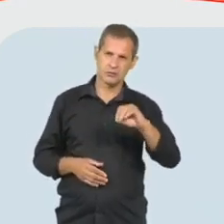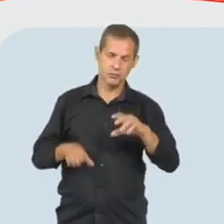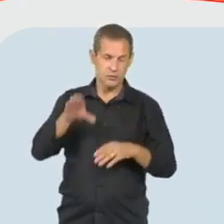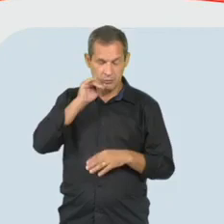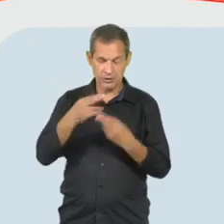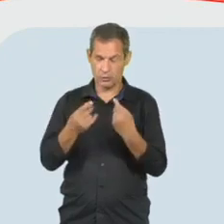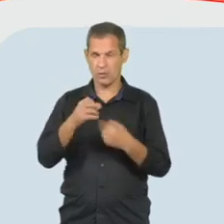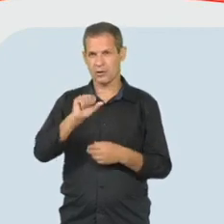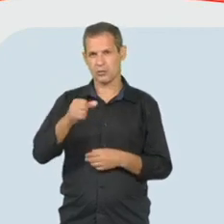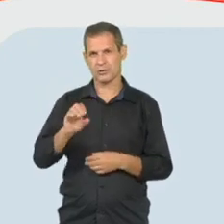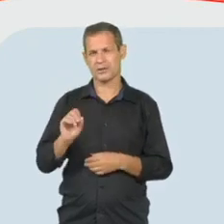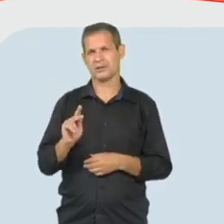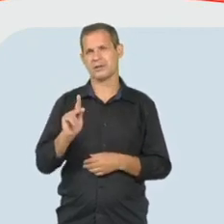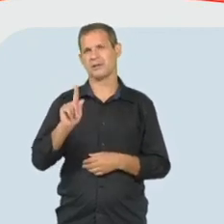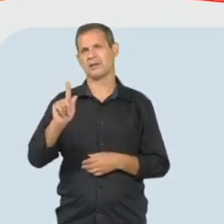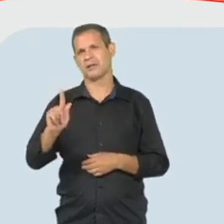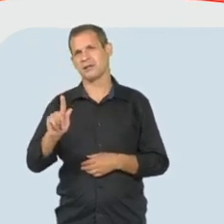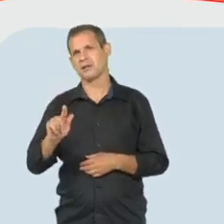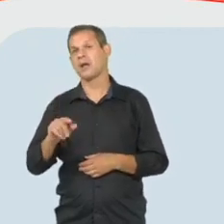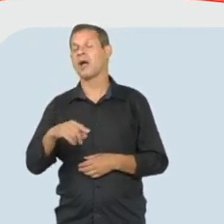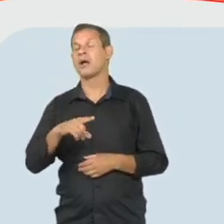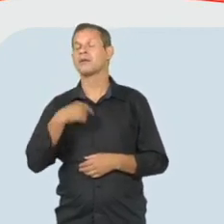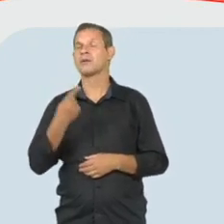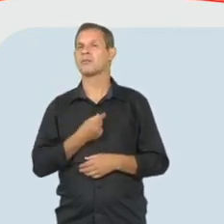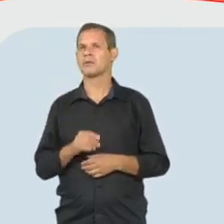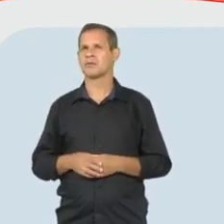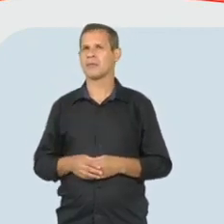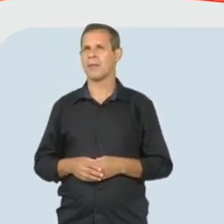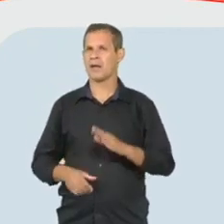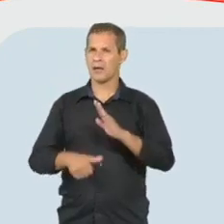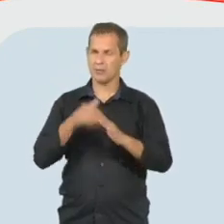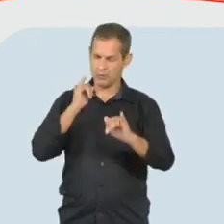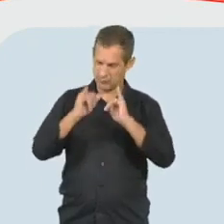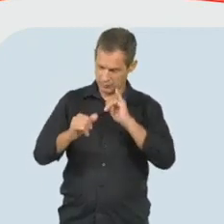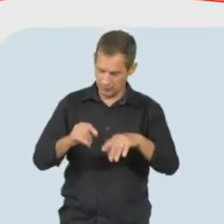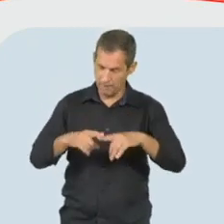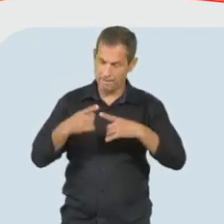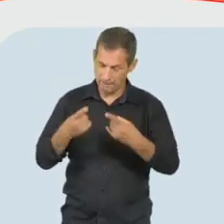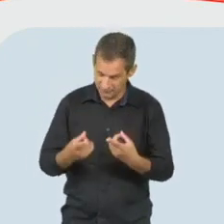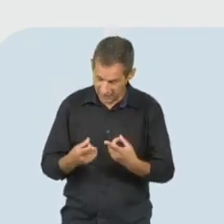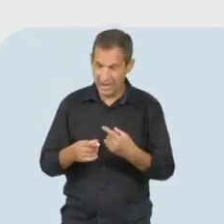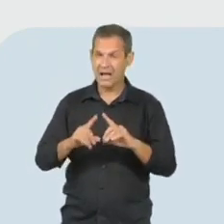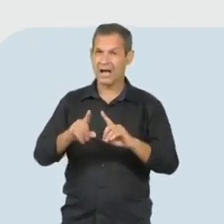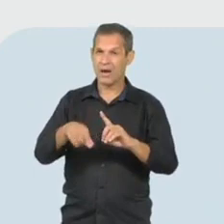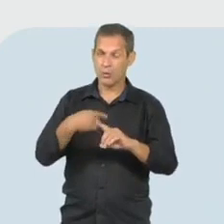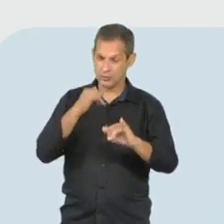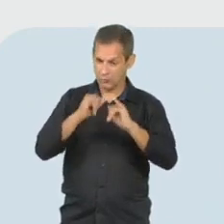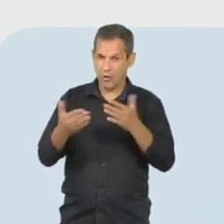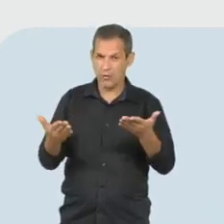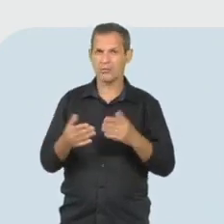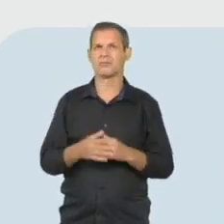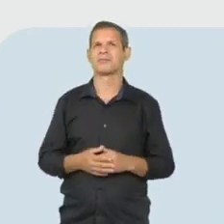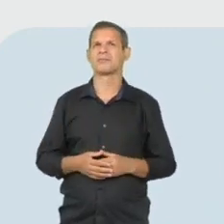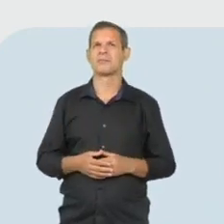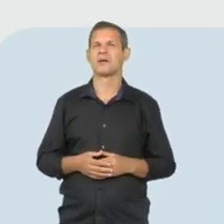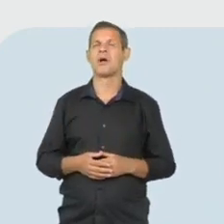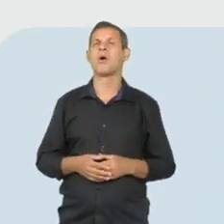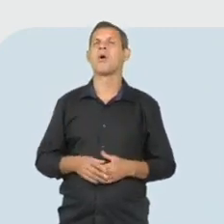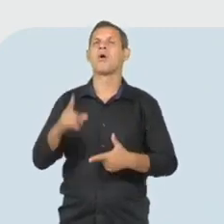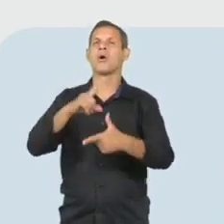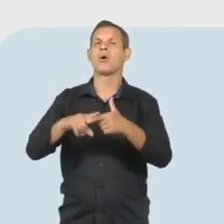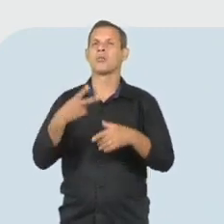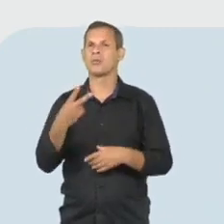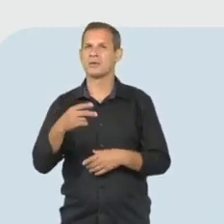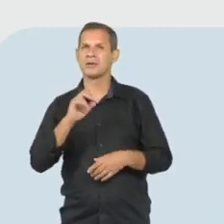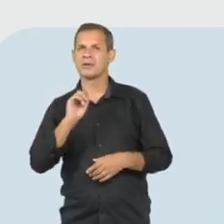a 80 quilos. Então chegamos aqui à nossa primeira informação. A próxima, problema 2,